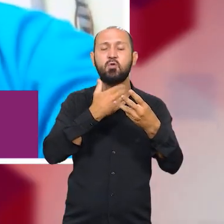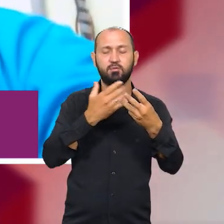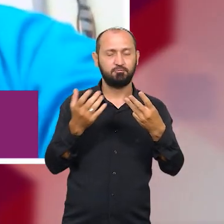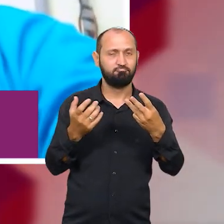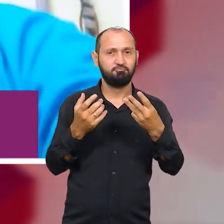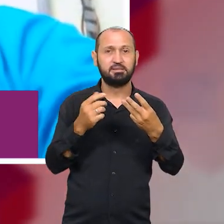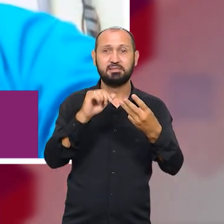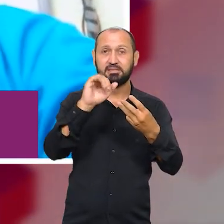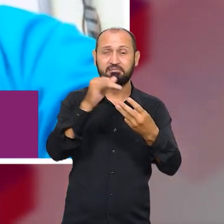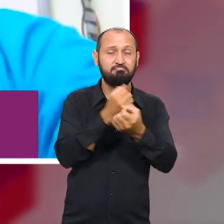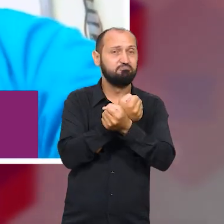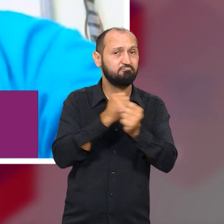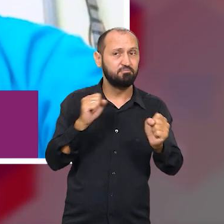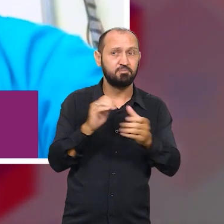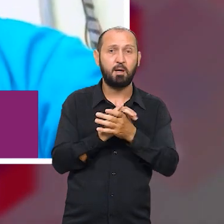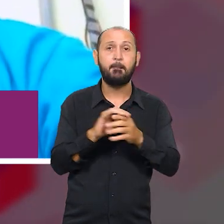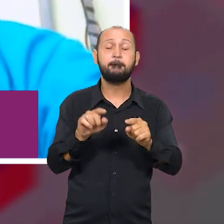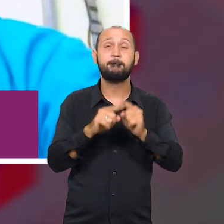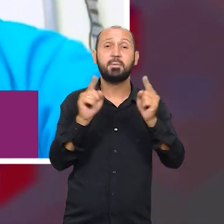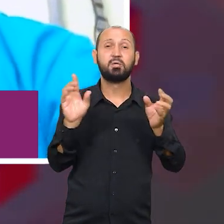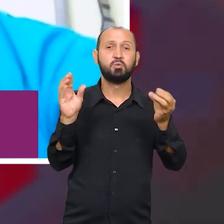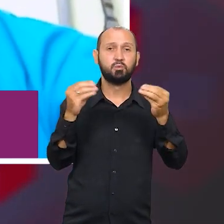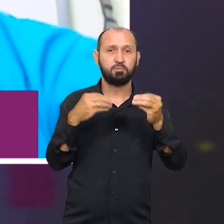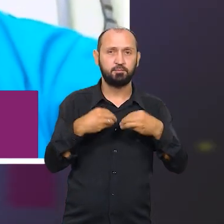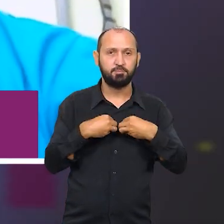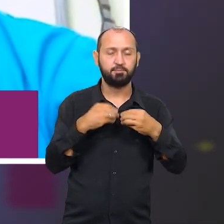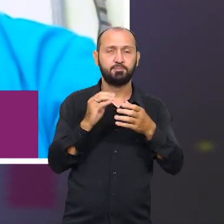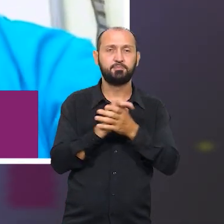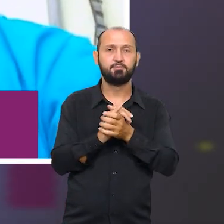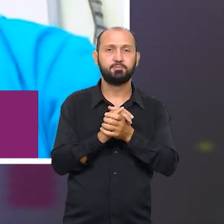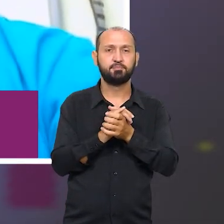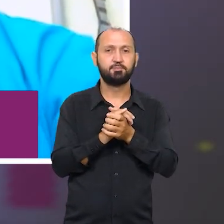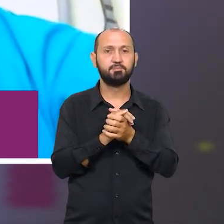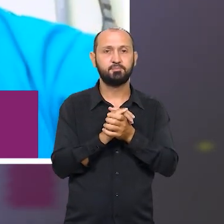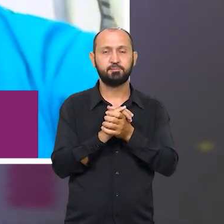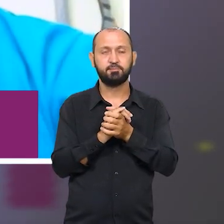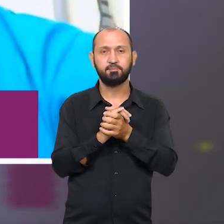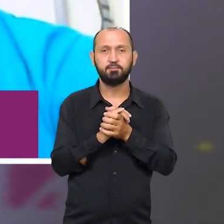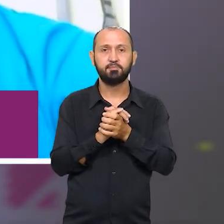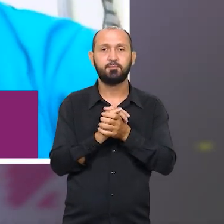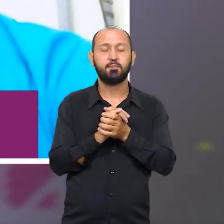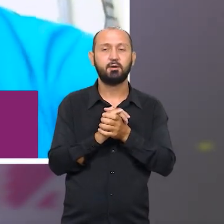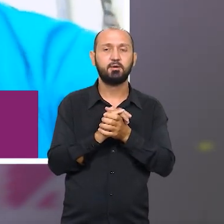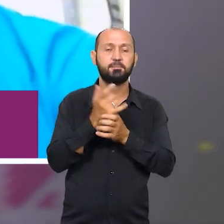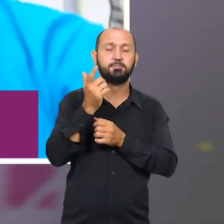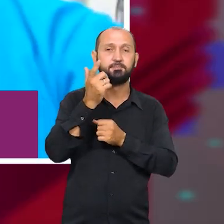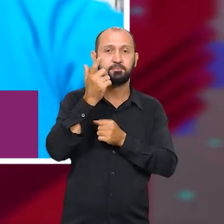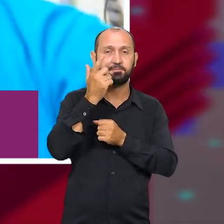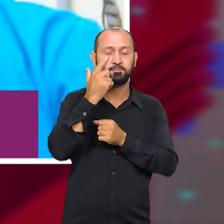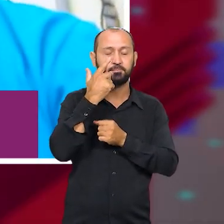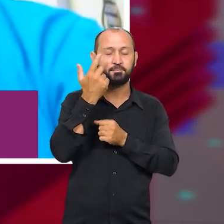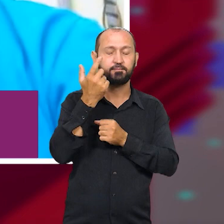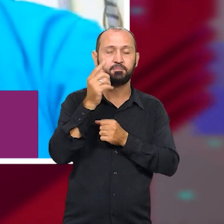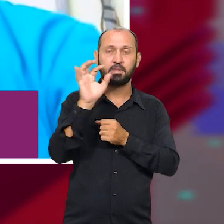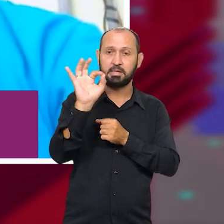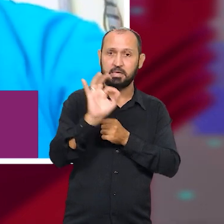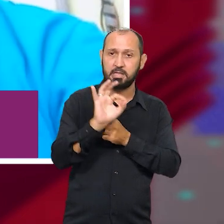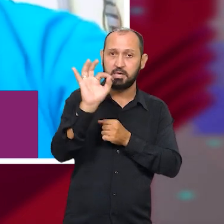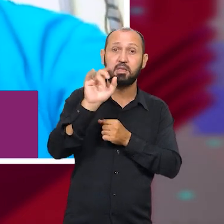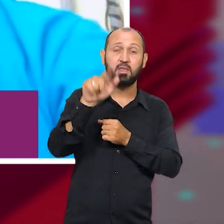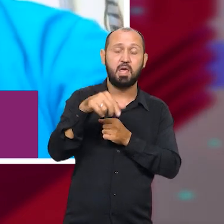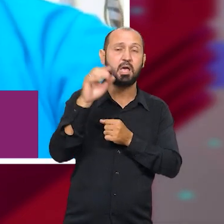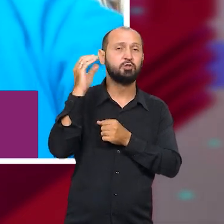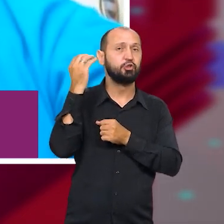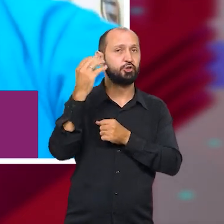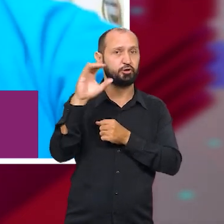no caso do autismo, o que a gente tem estatística, que é científica mesmo, é uma área